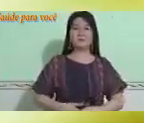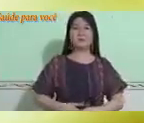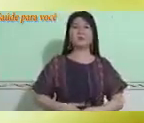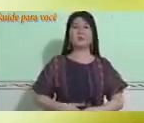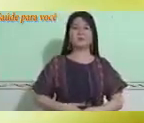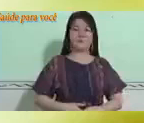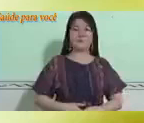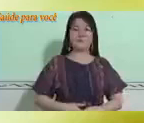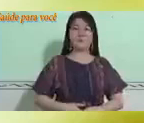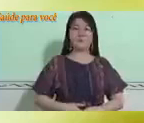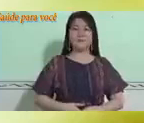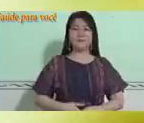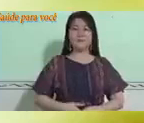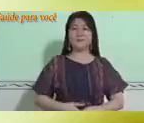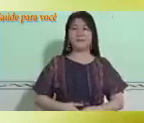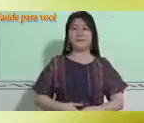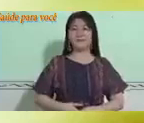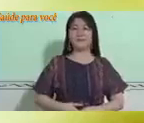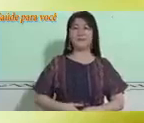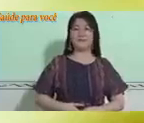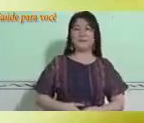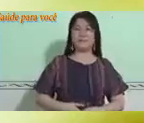dia para ajudar na recuperação da lesão,